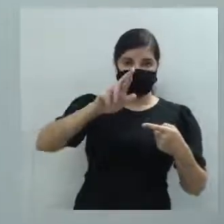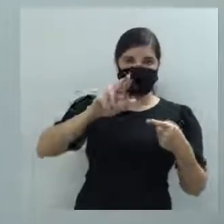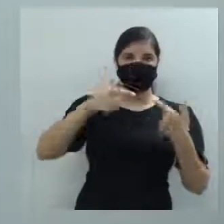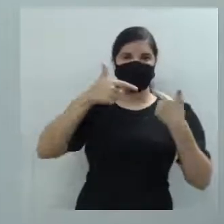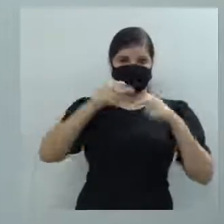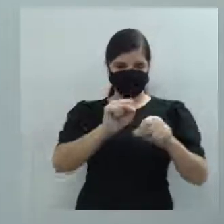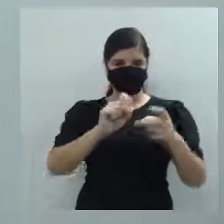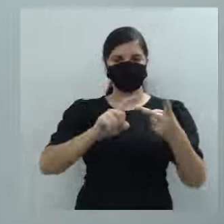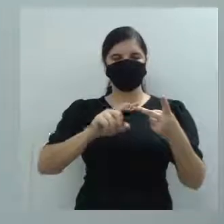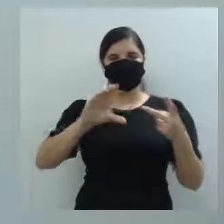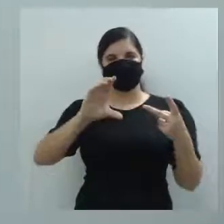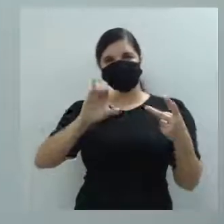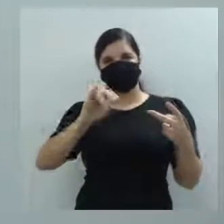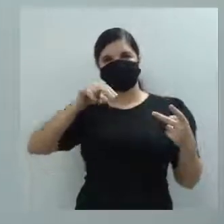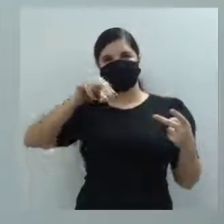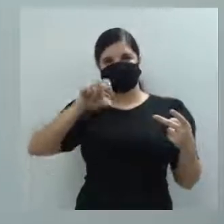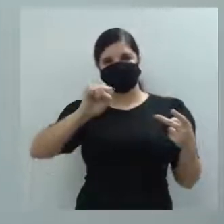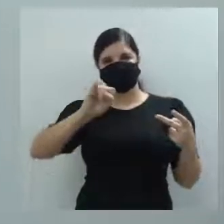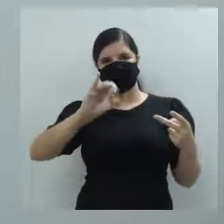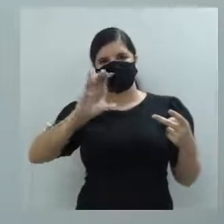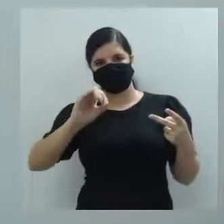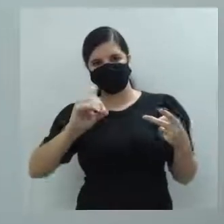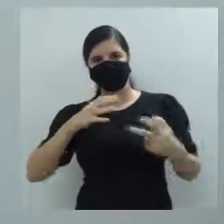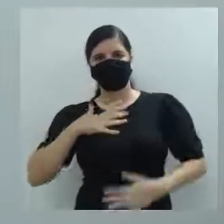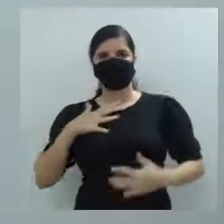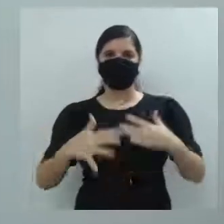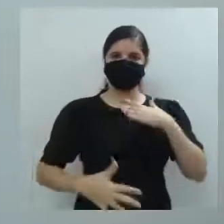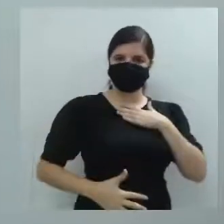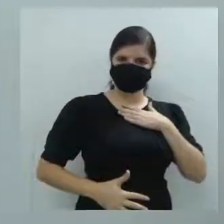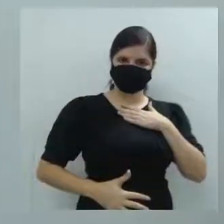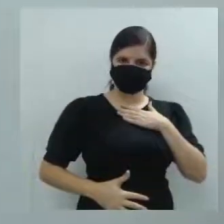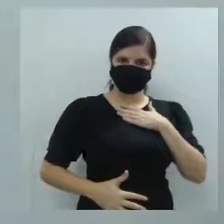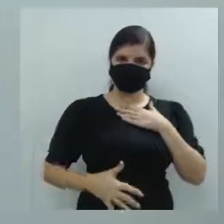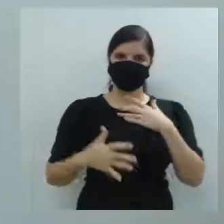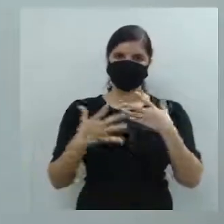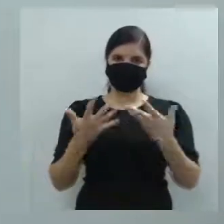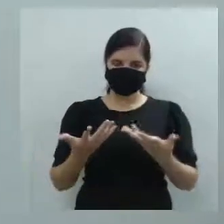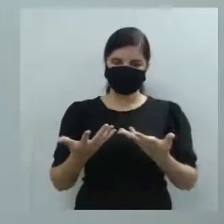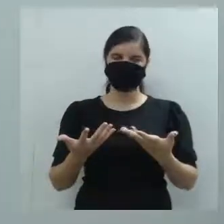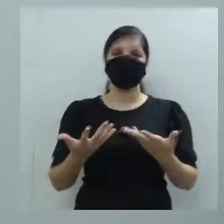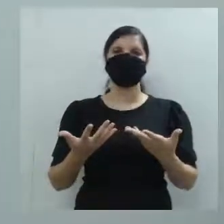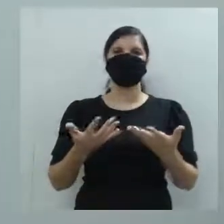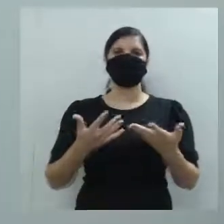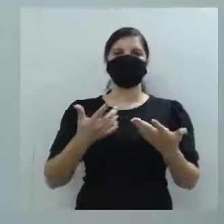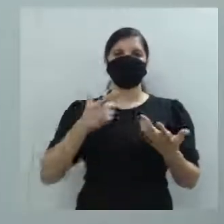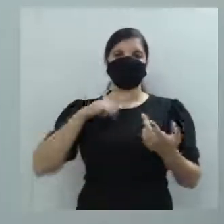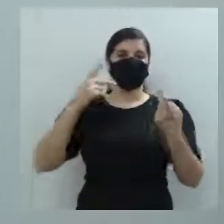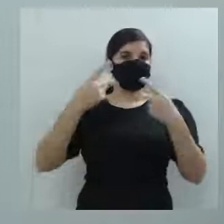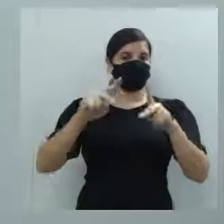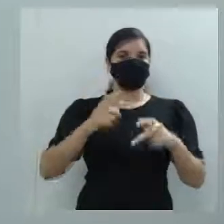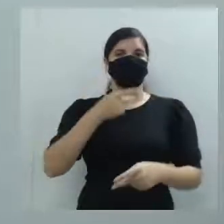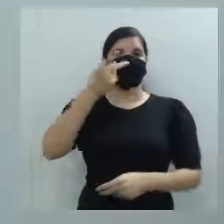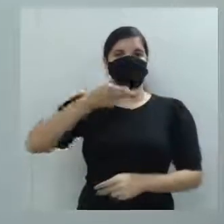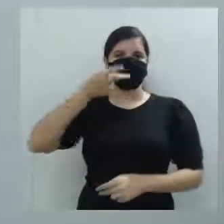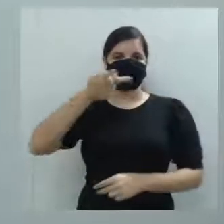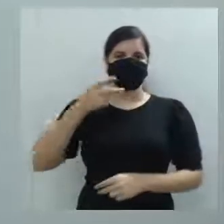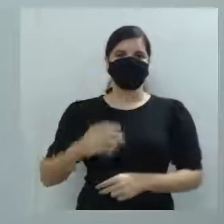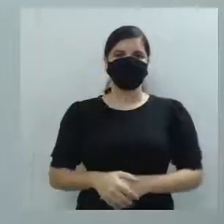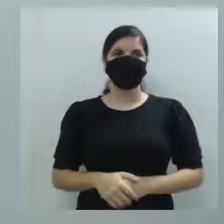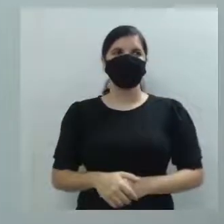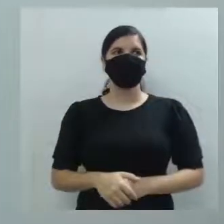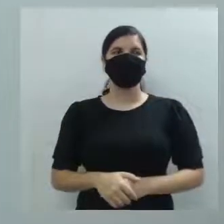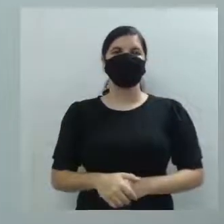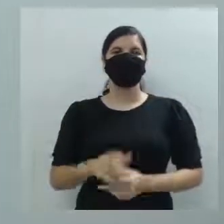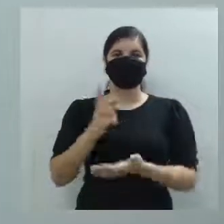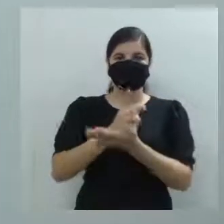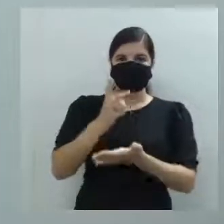elementos cinésicos. O cinésico do corpo e paralinguístico, o quê? A modulação da sua fala. E lembrar